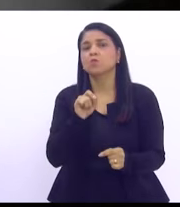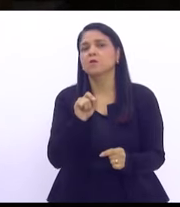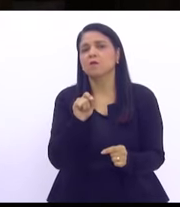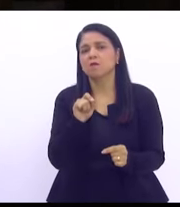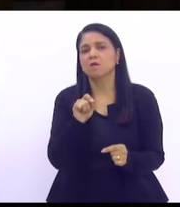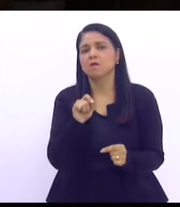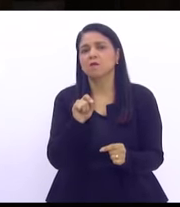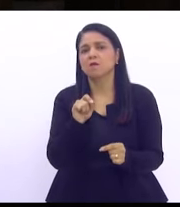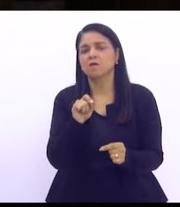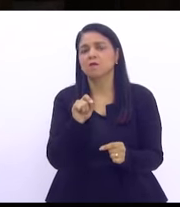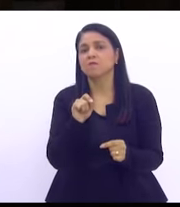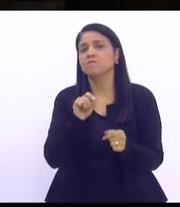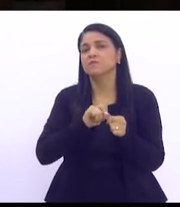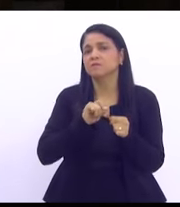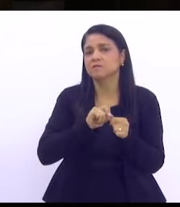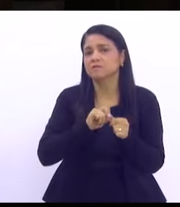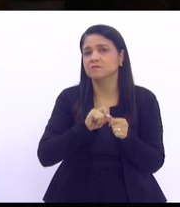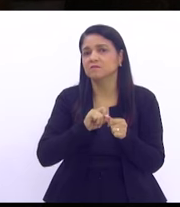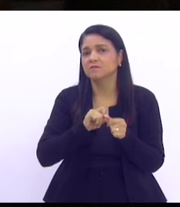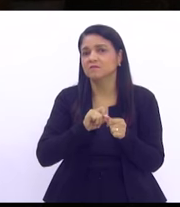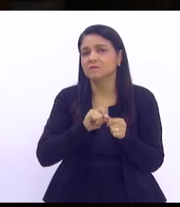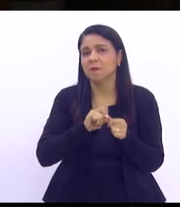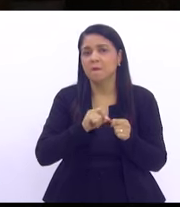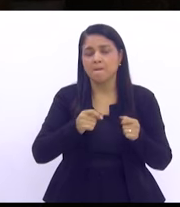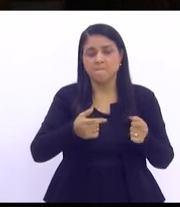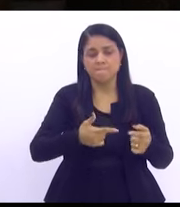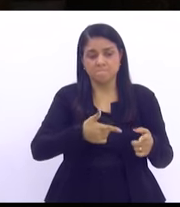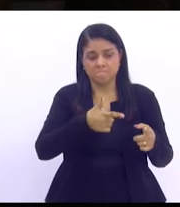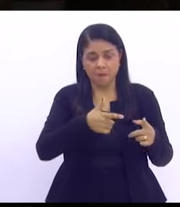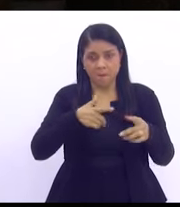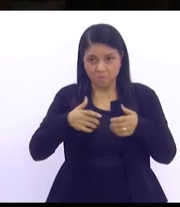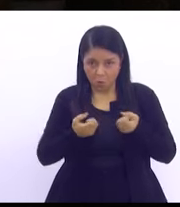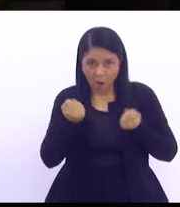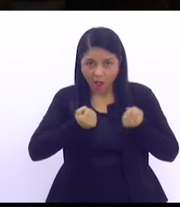Automaticamente abriram fogo sobre o meu carro.